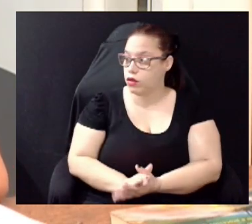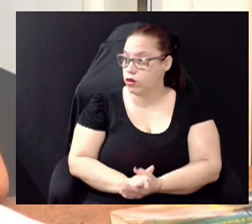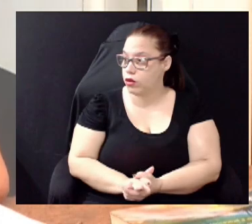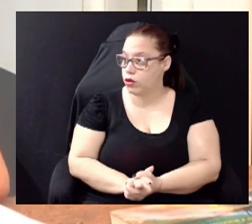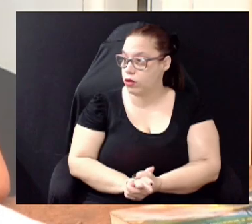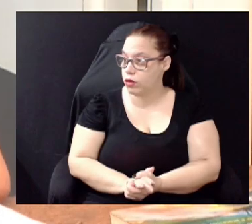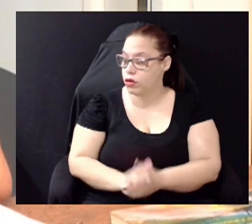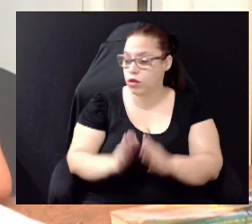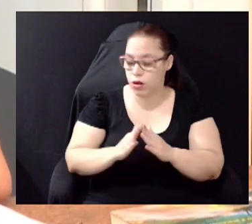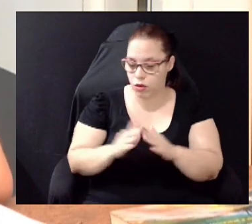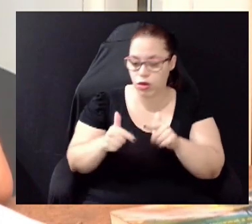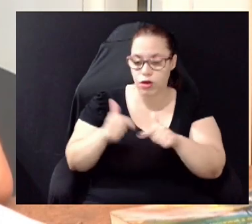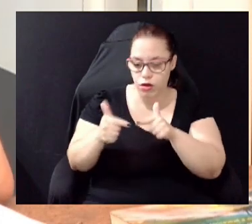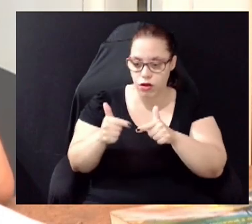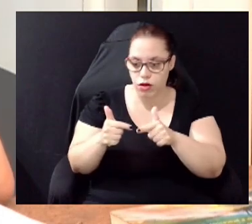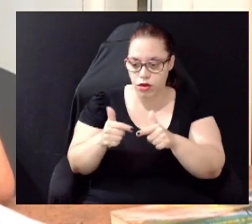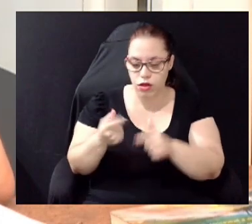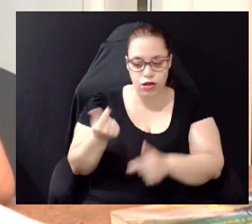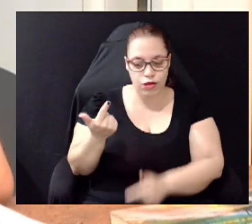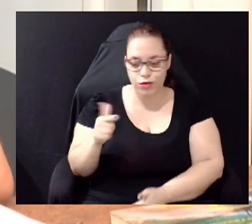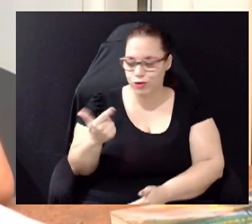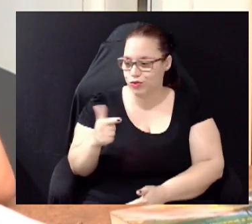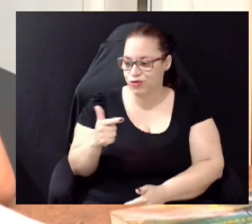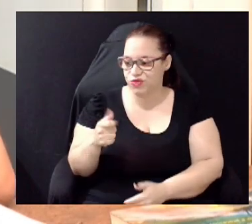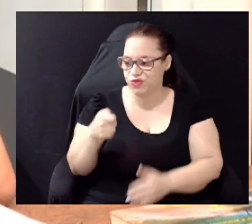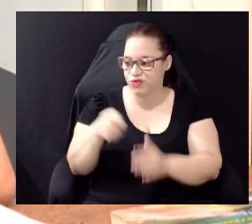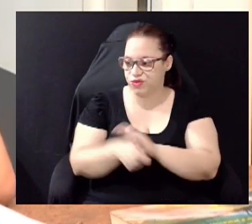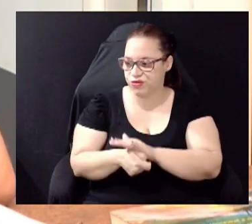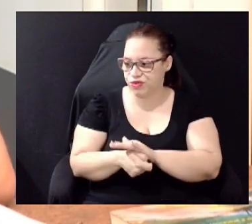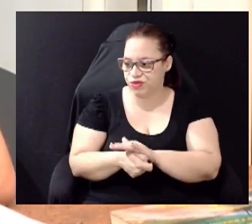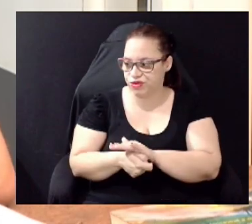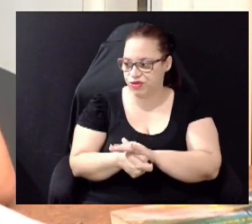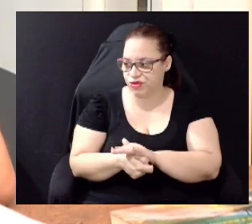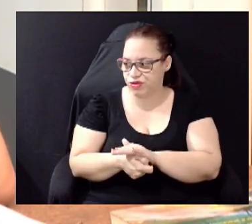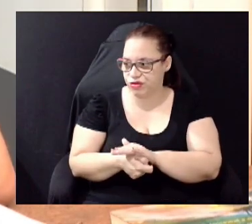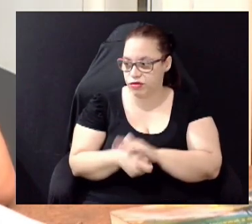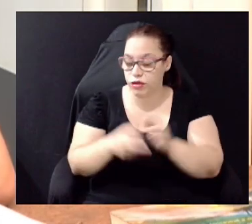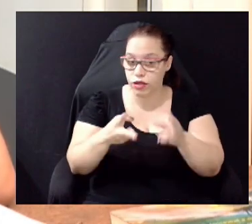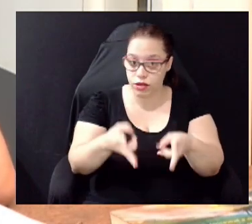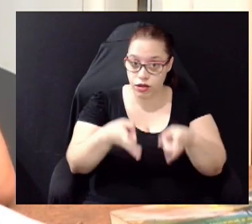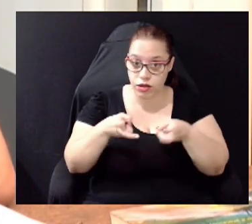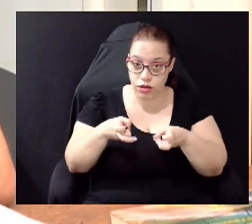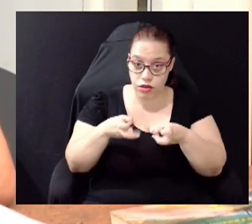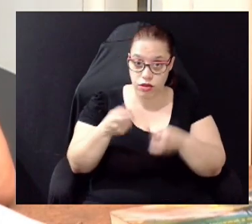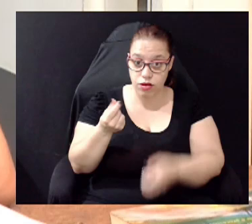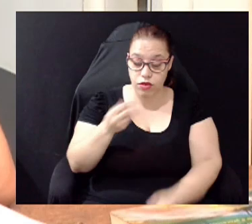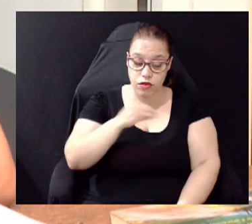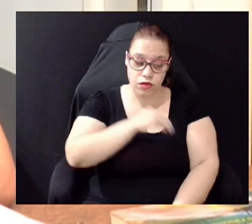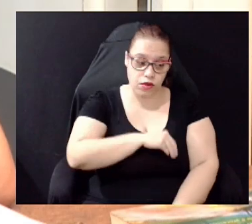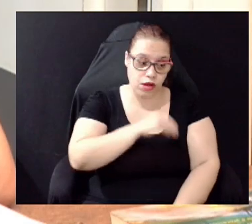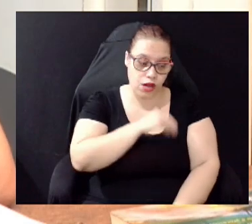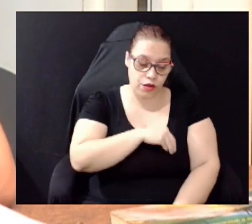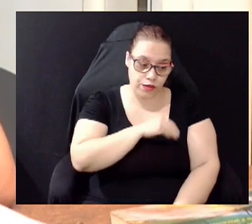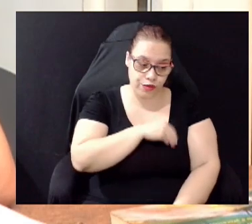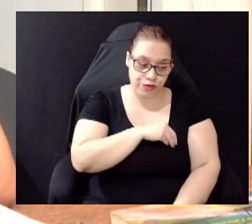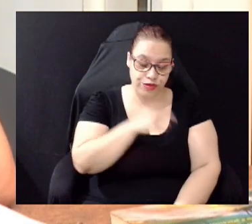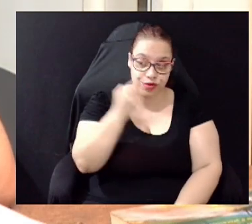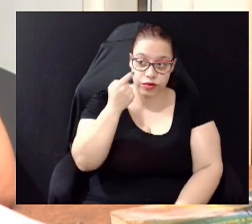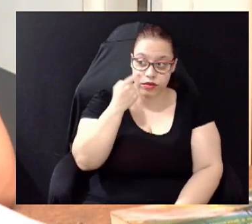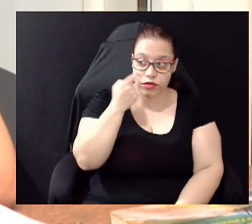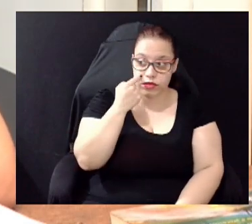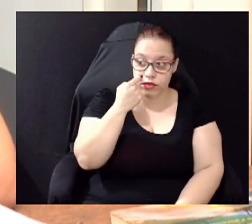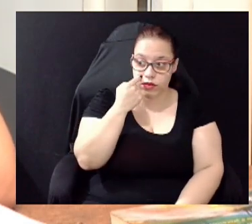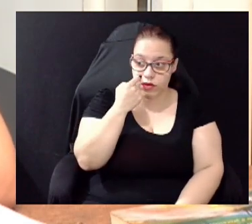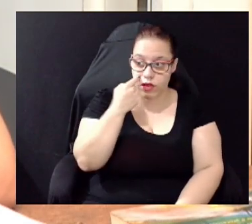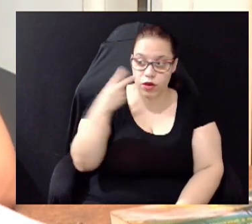né, que não é remunerado, de mais uma vez a gente não ter reconhecimento e não ter um salário. A gente tem visto o sucateamento de políticas